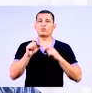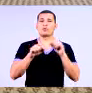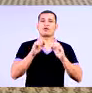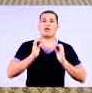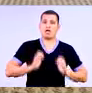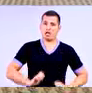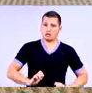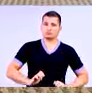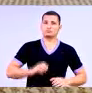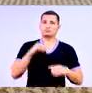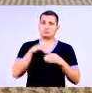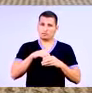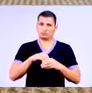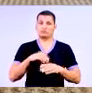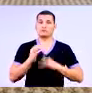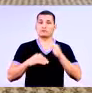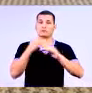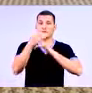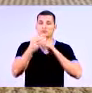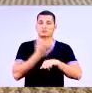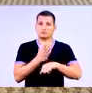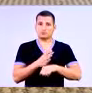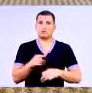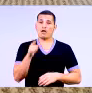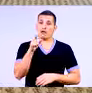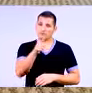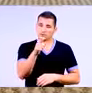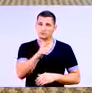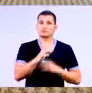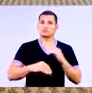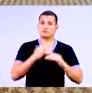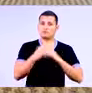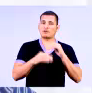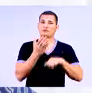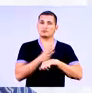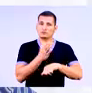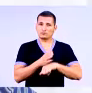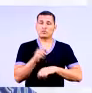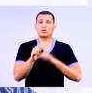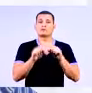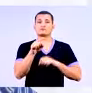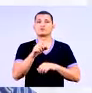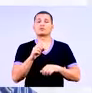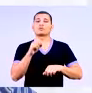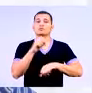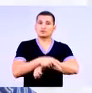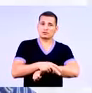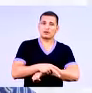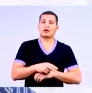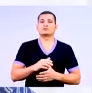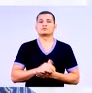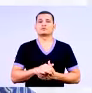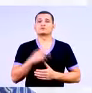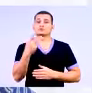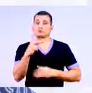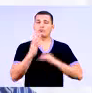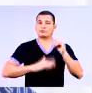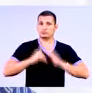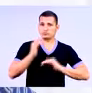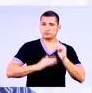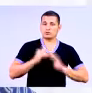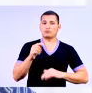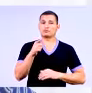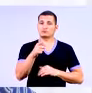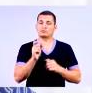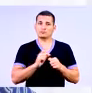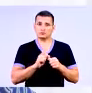desenvolvimento das atividades? É você desenvolver aquilo para o qual você foi contratado, a função para a qual você foi designado, de